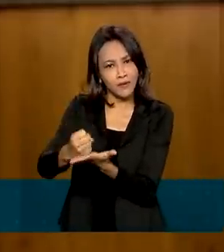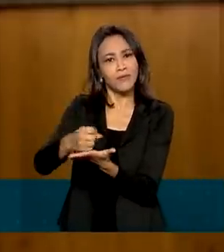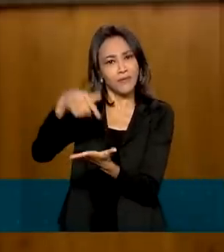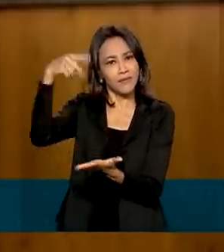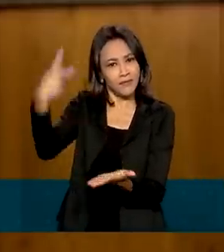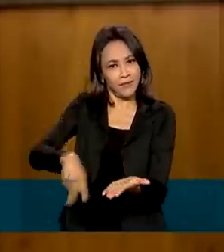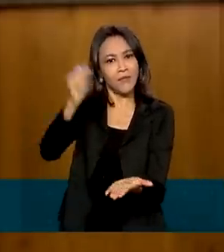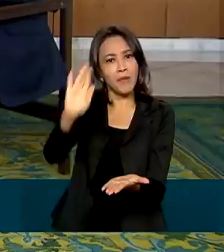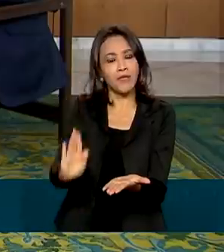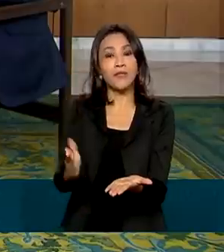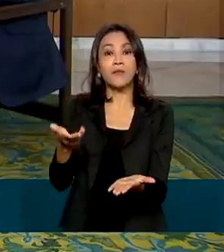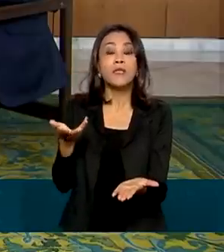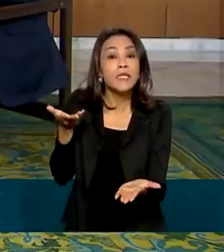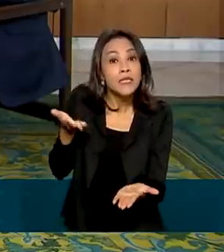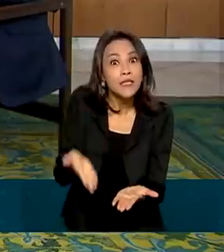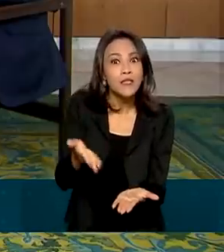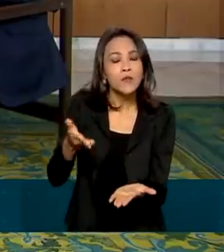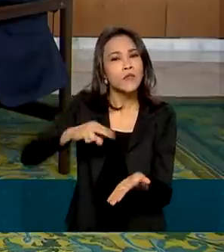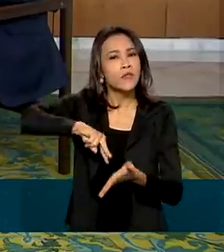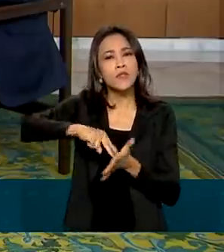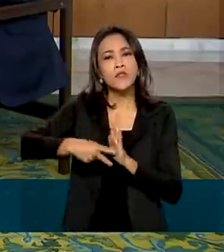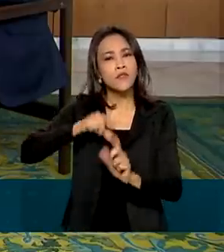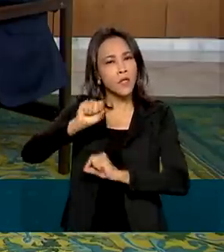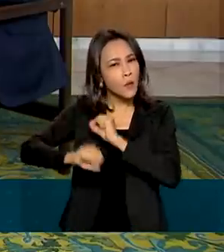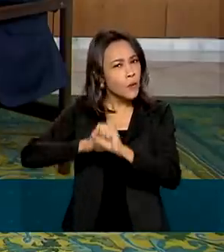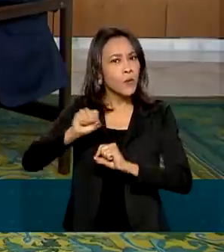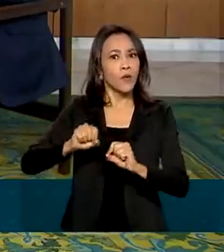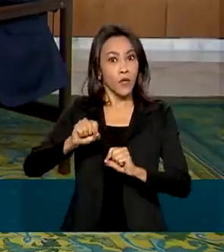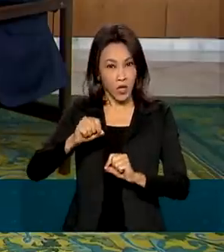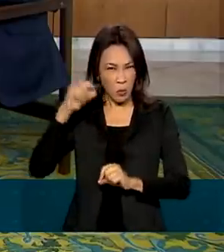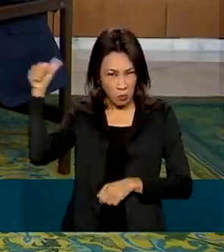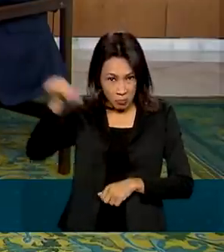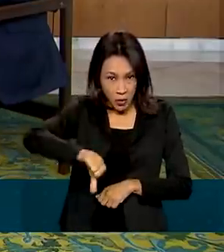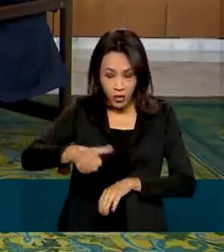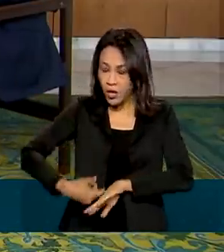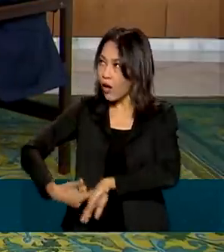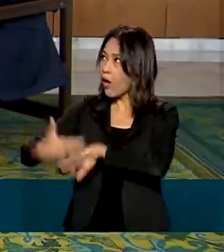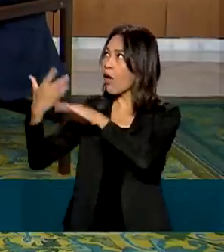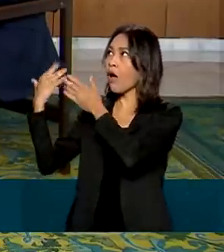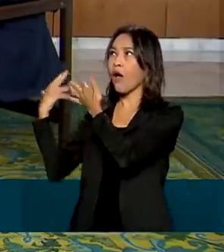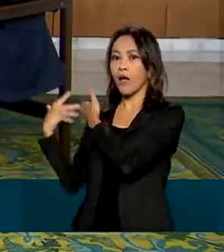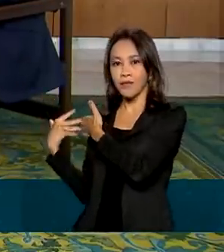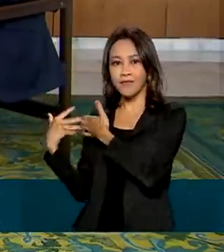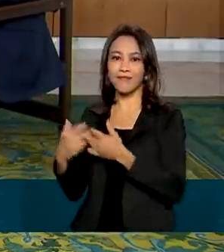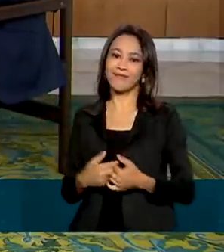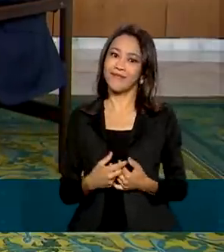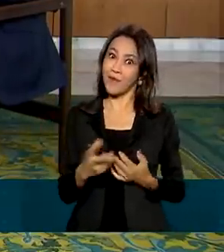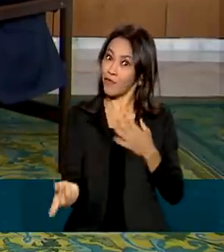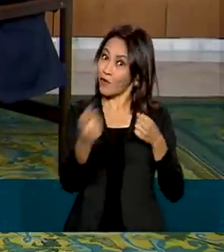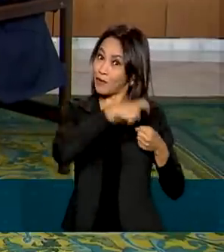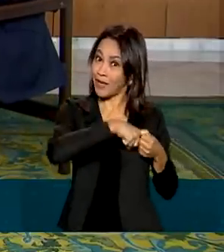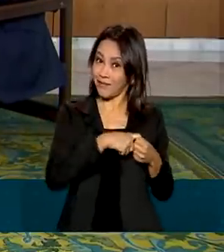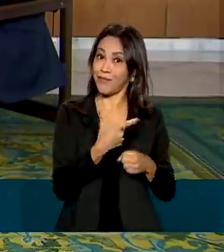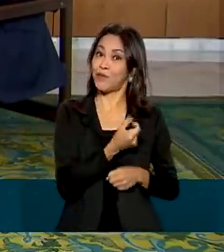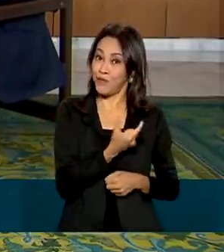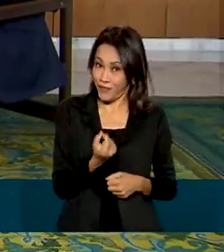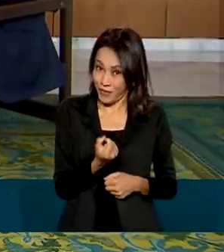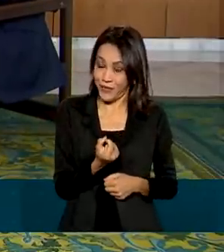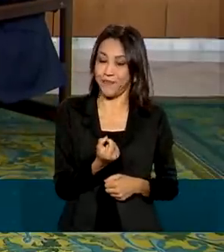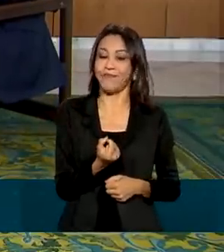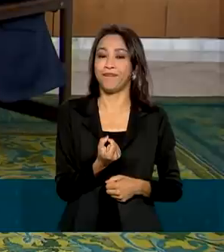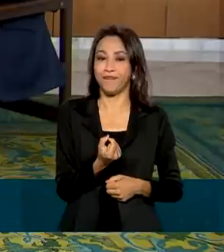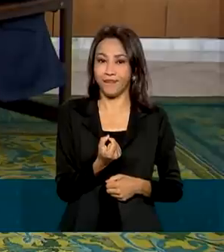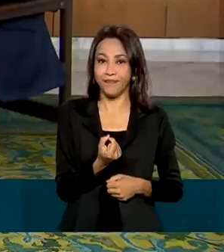gerados aqui no país. Isso é um sinal, na opinião do senhor, de que o pior já passou? Tem que voltar a 2020, né?